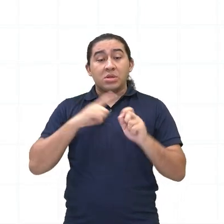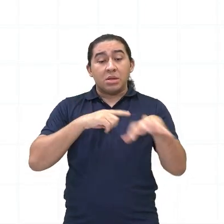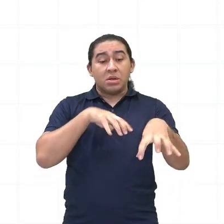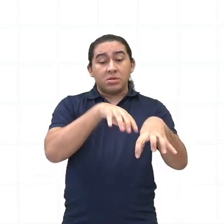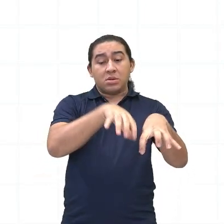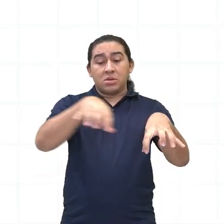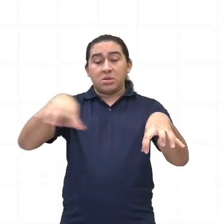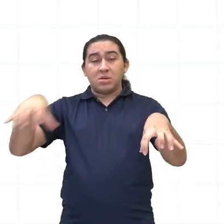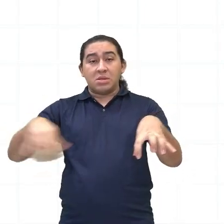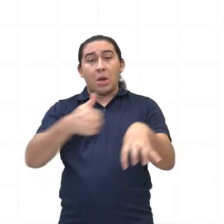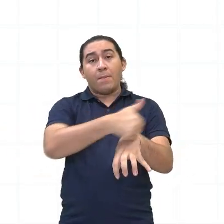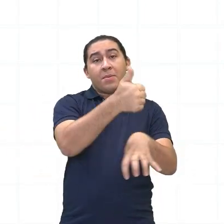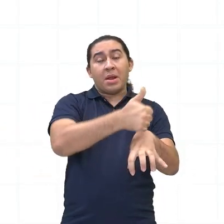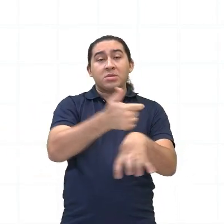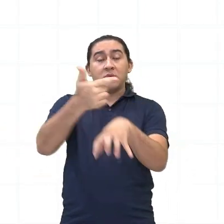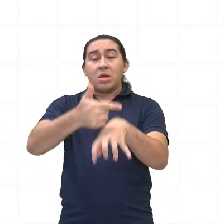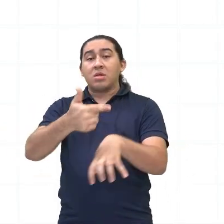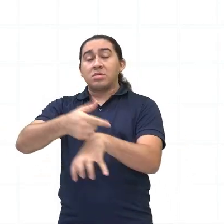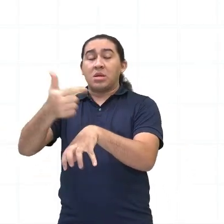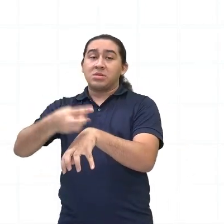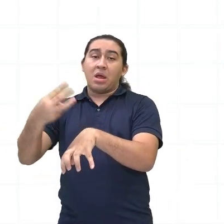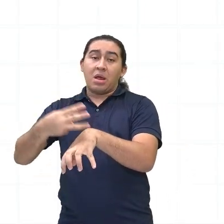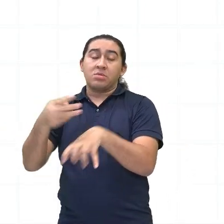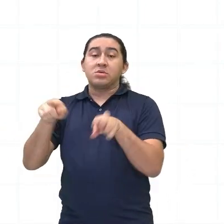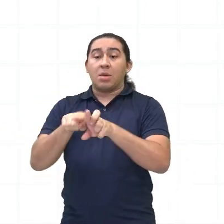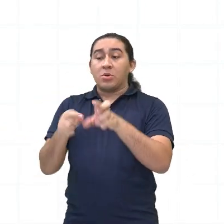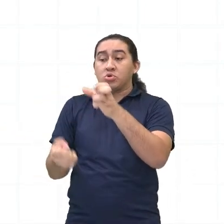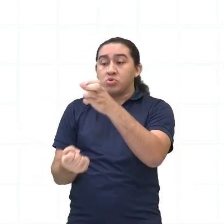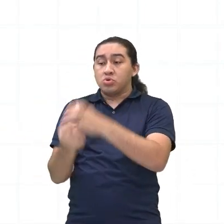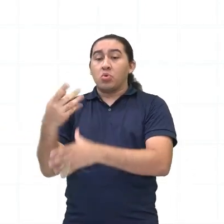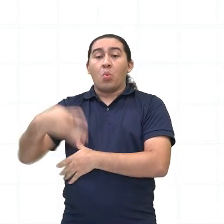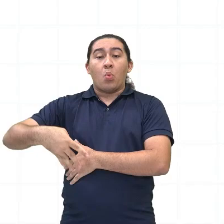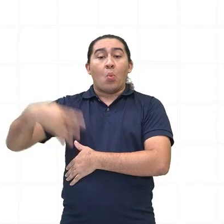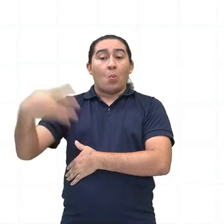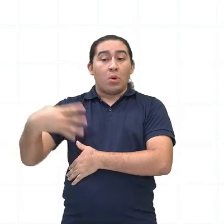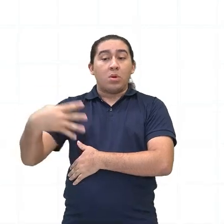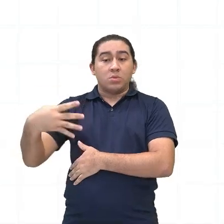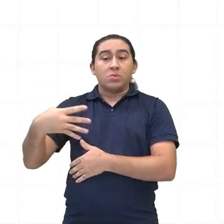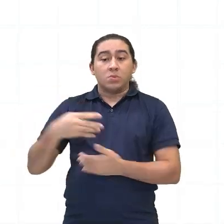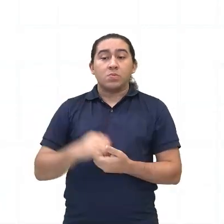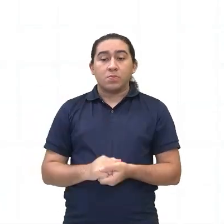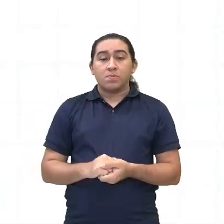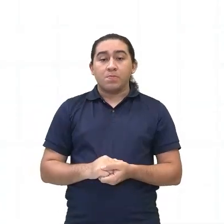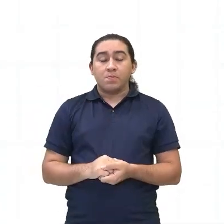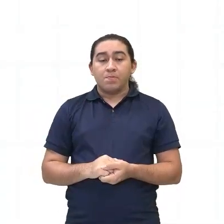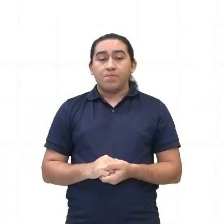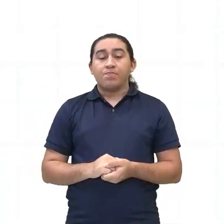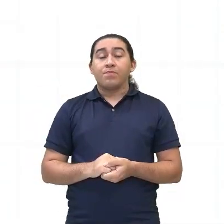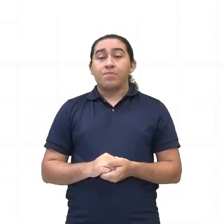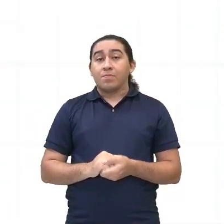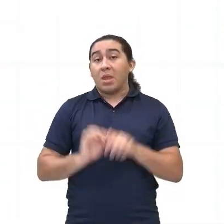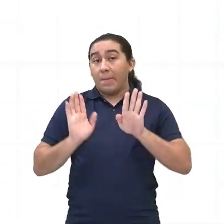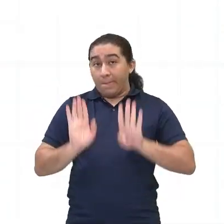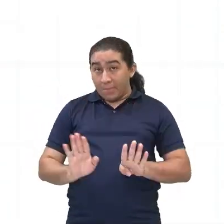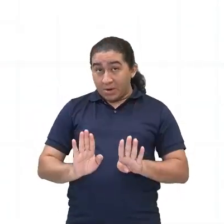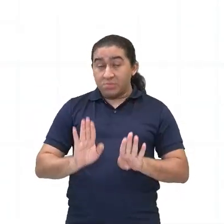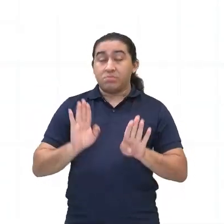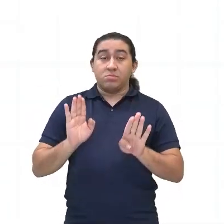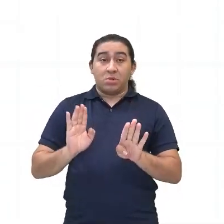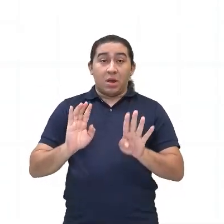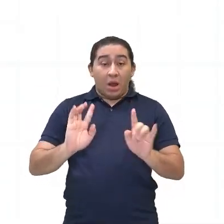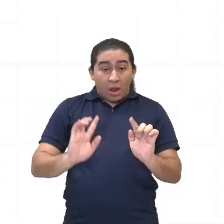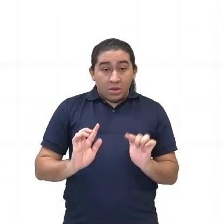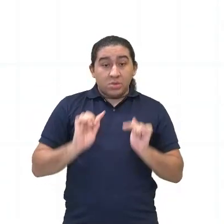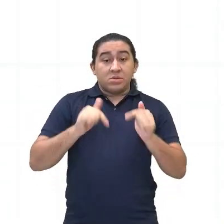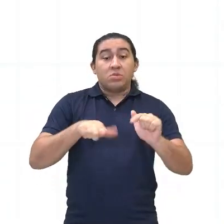economia, o primário, o secundário, o terciário e já surgindo o quaternário, ok? Agora, as atividades que a gente vai